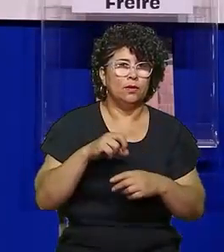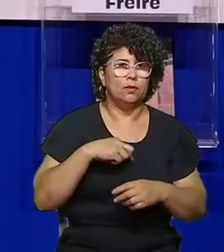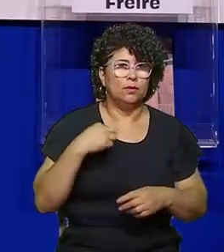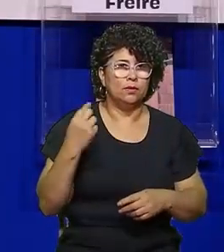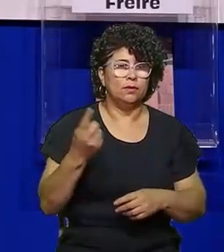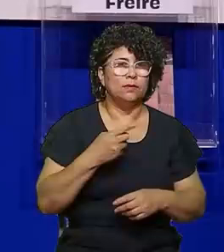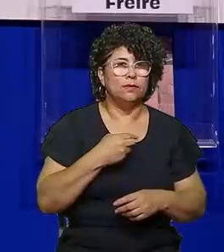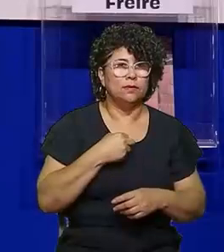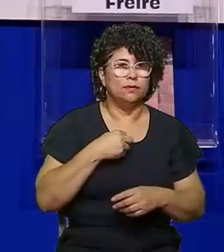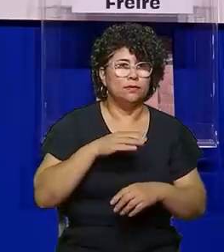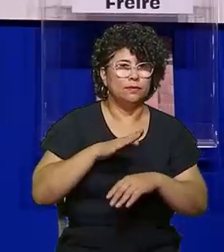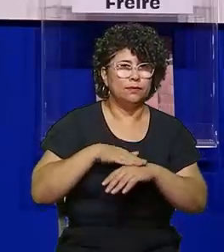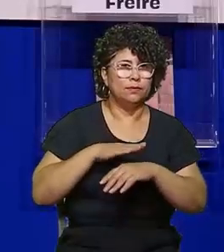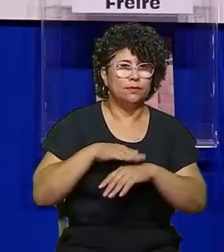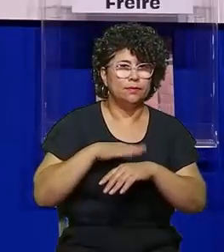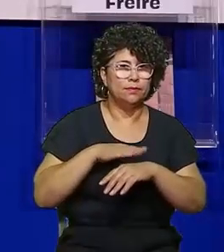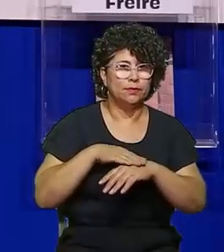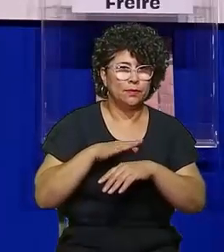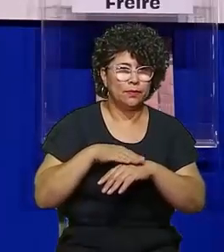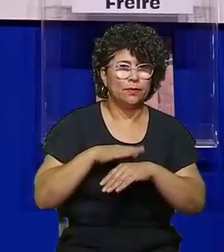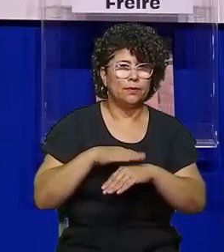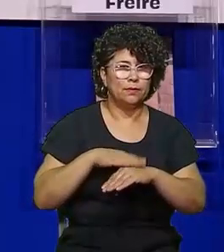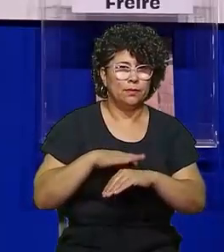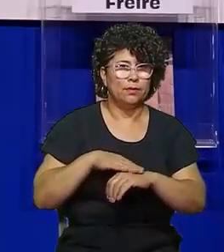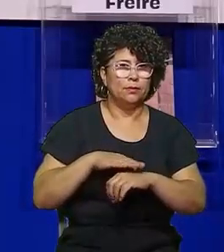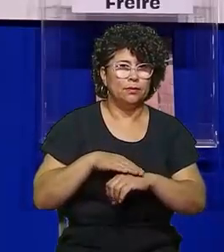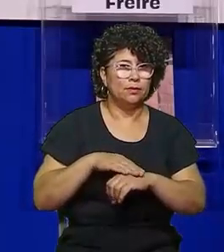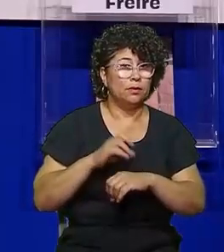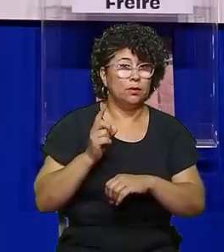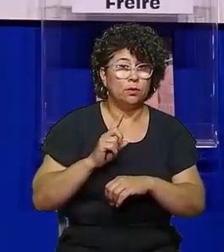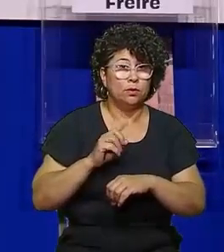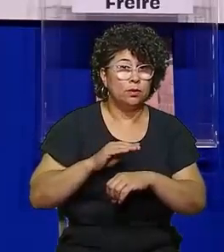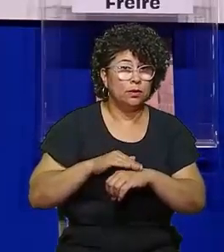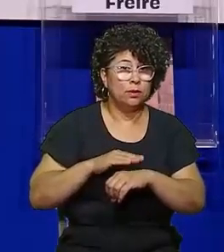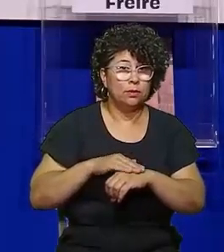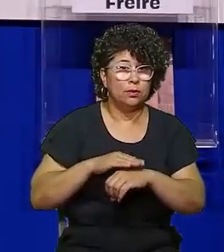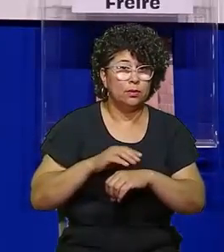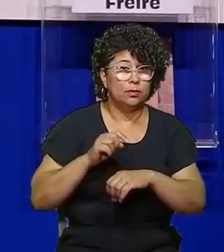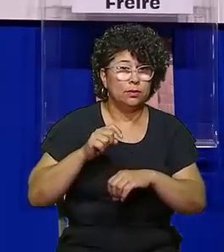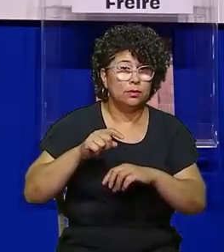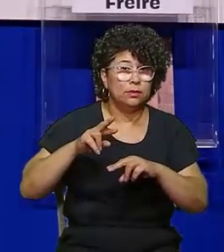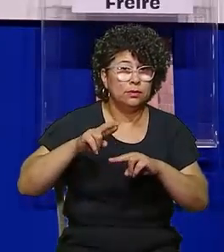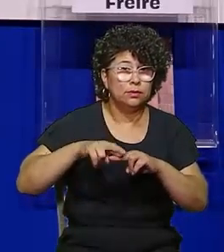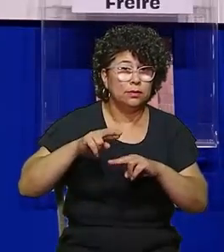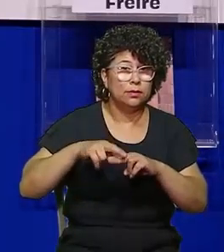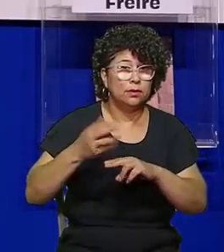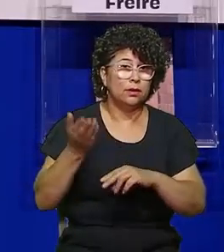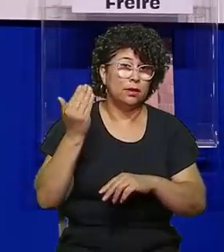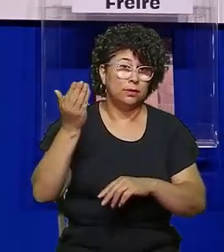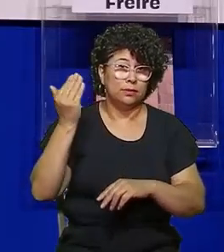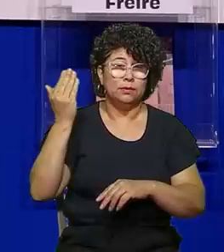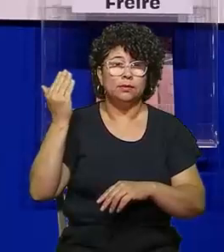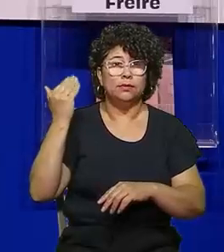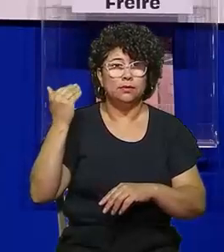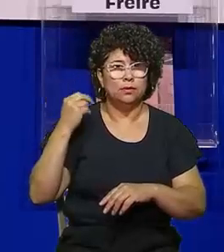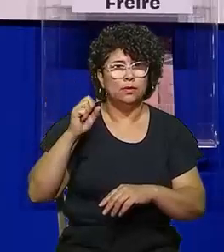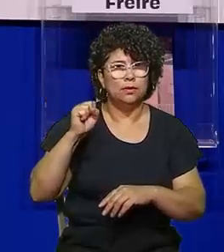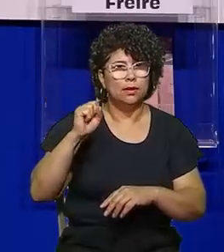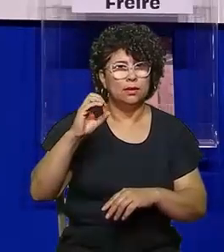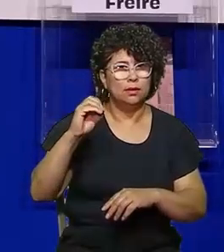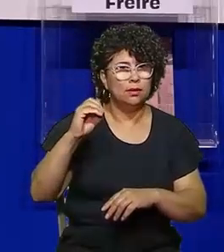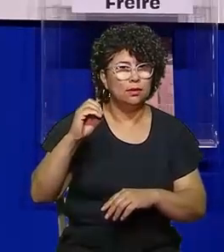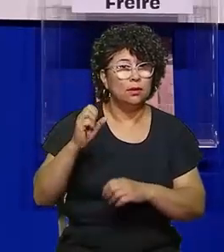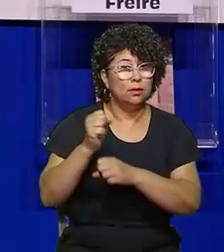muito, porque este nosso tempo não é apenas o tempo de Drummond, há 80 anos, é o nosso de hoje também.